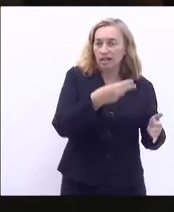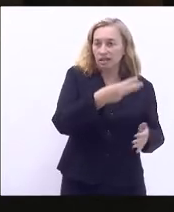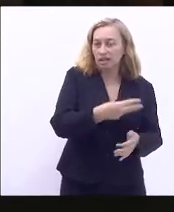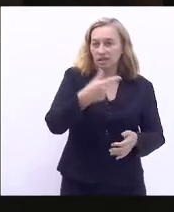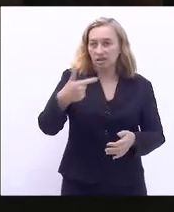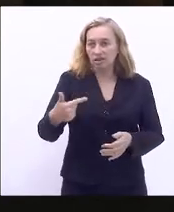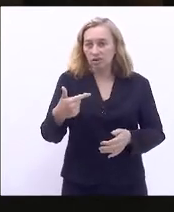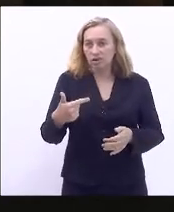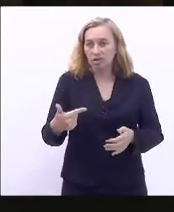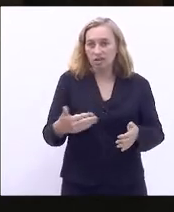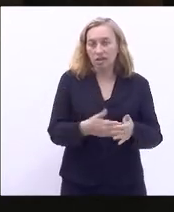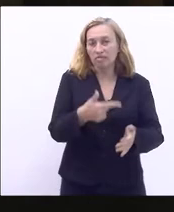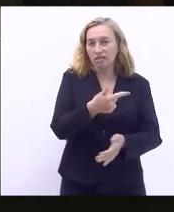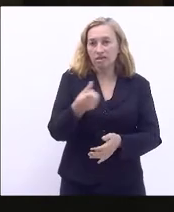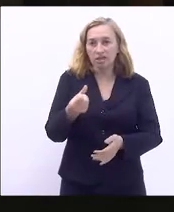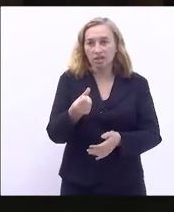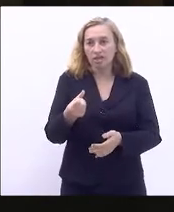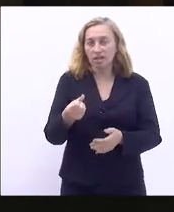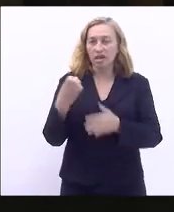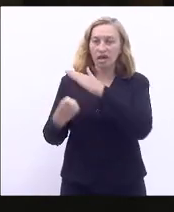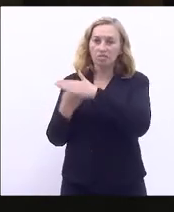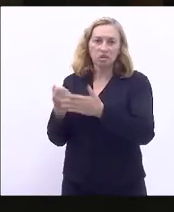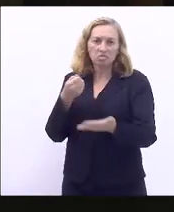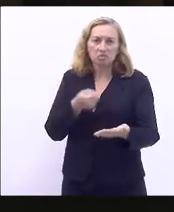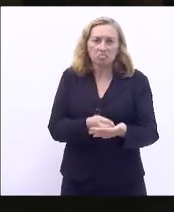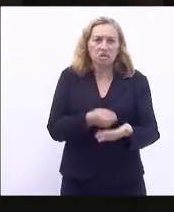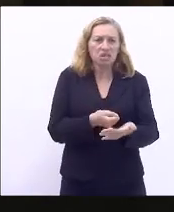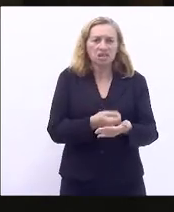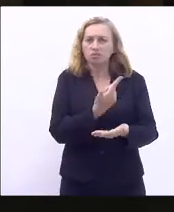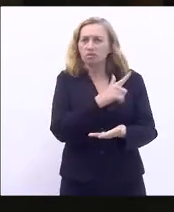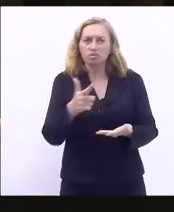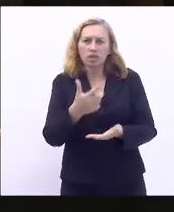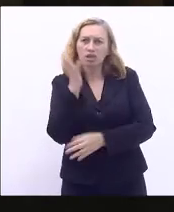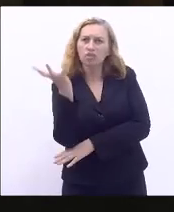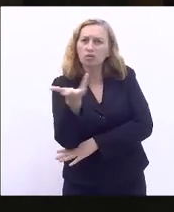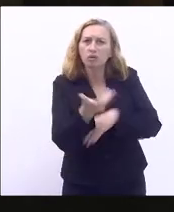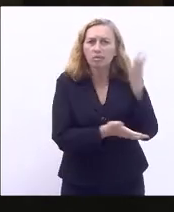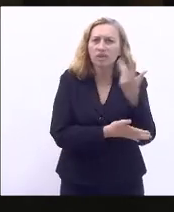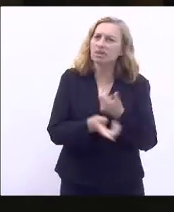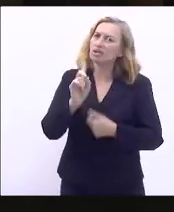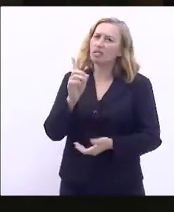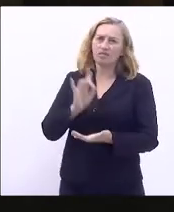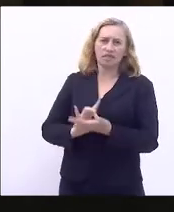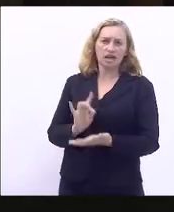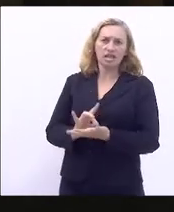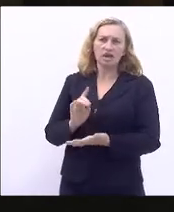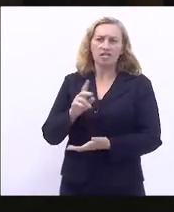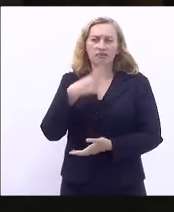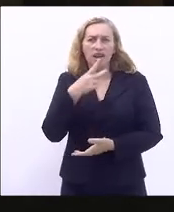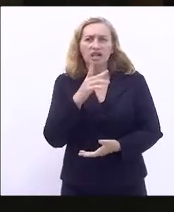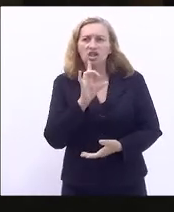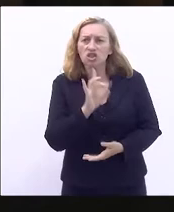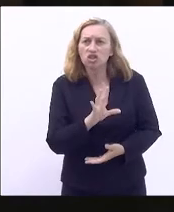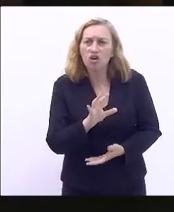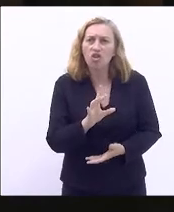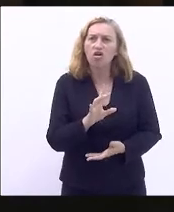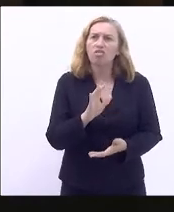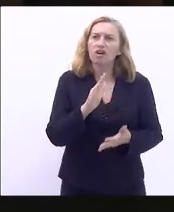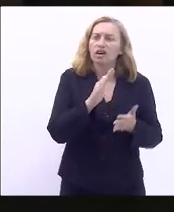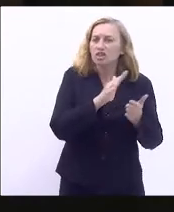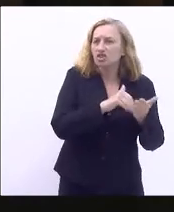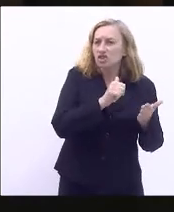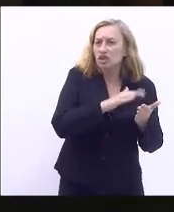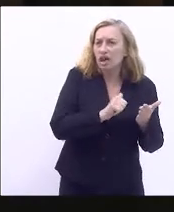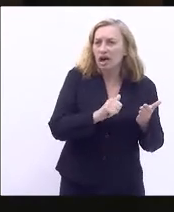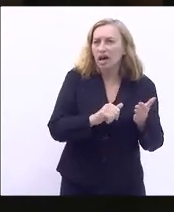com o meio ambiente. Não é verdade isso. Não dá para dizer que a gente só vai caçar a licença